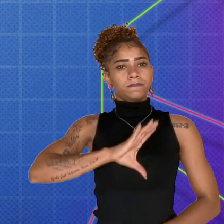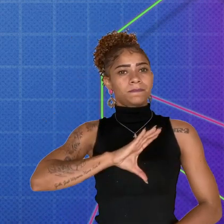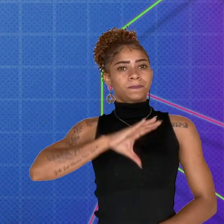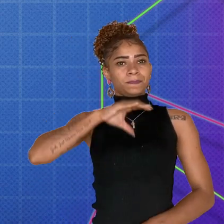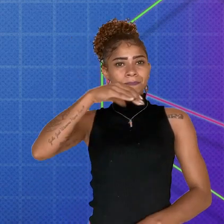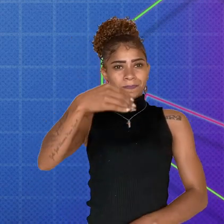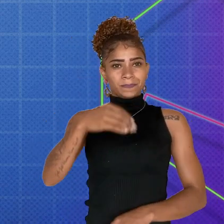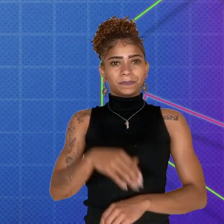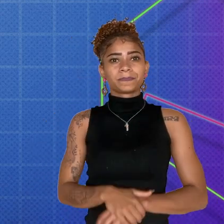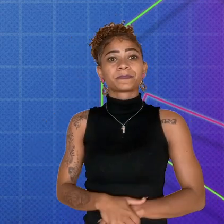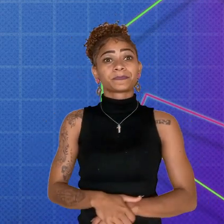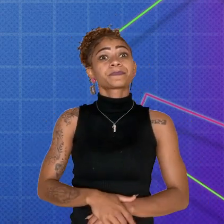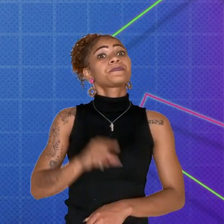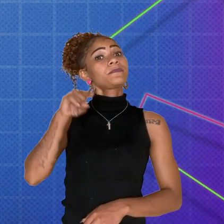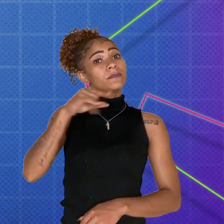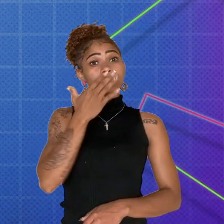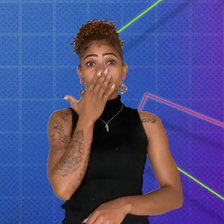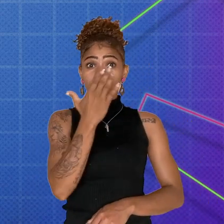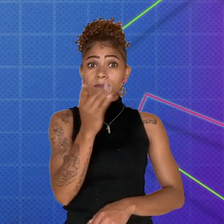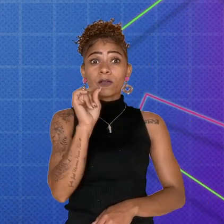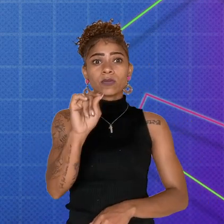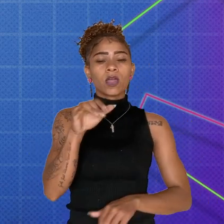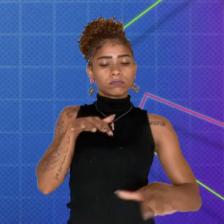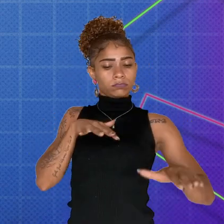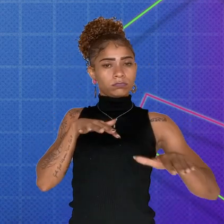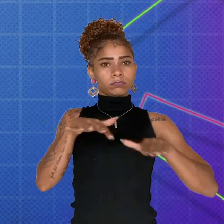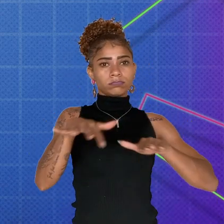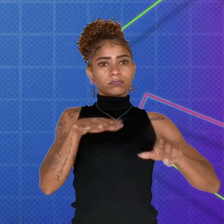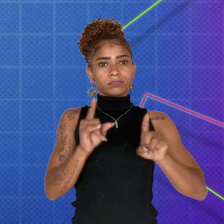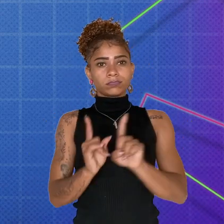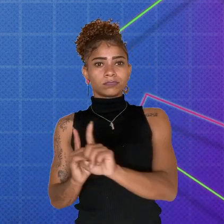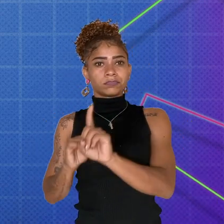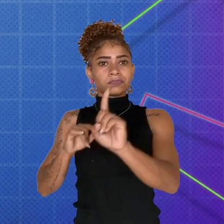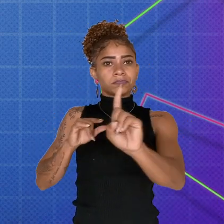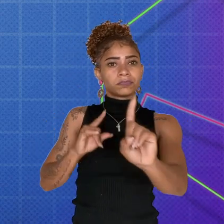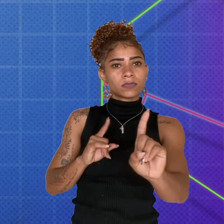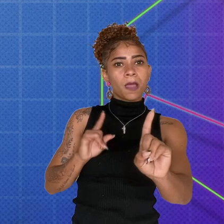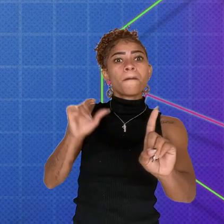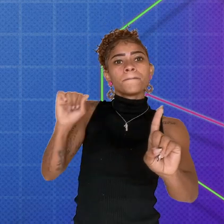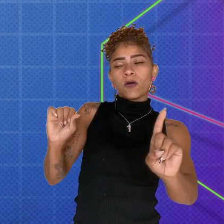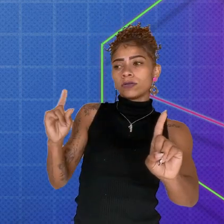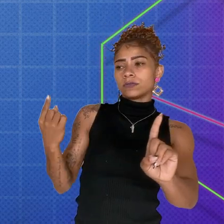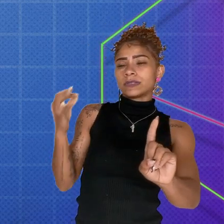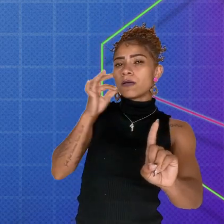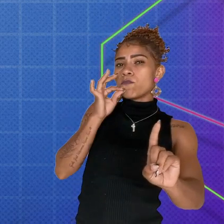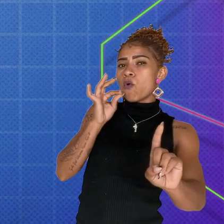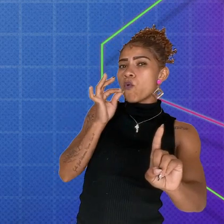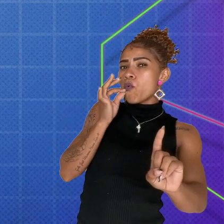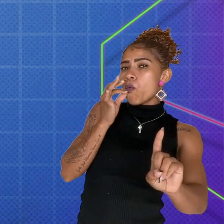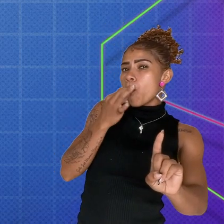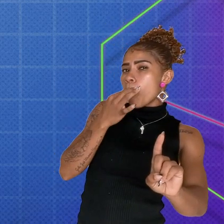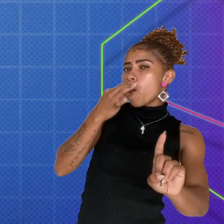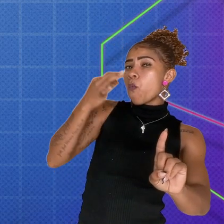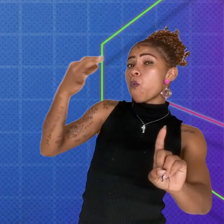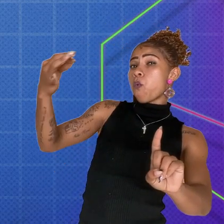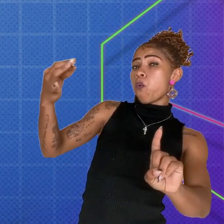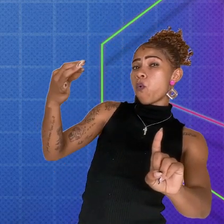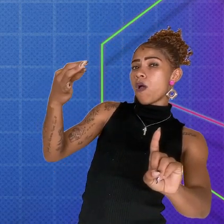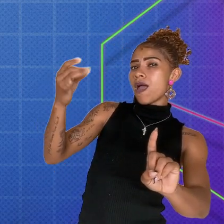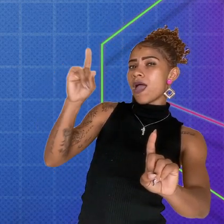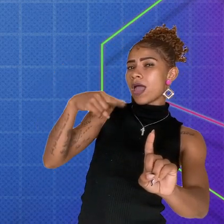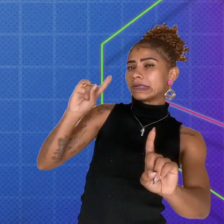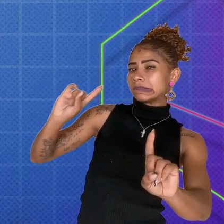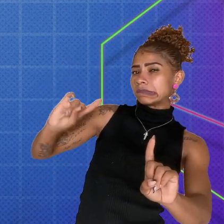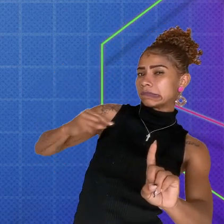ou stealth. Em jogos desse tipo, o movimento do personagem pode atrair inimigos se o som for mais alto, tornando o